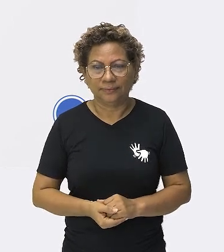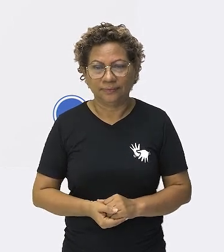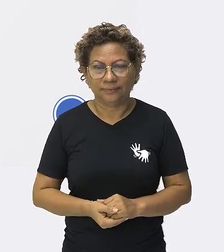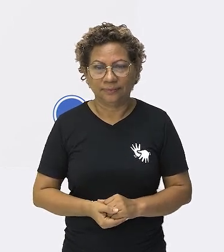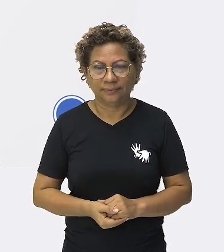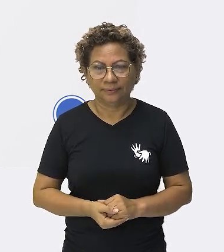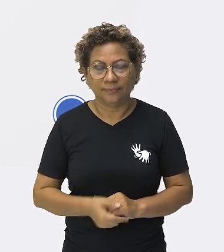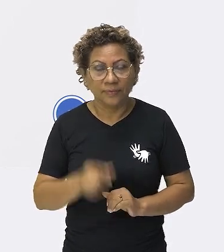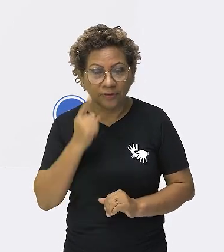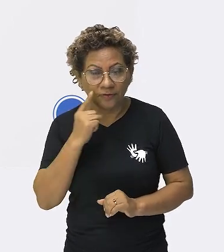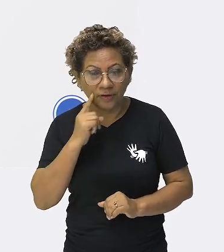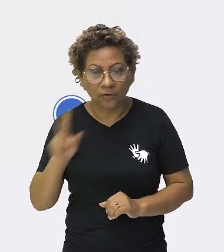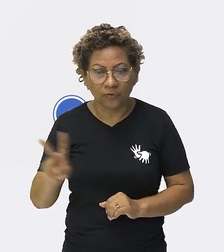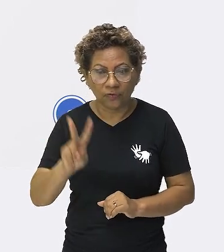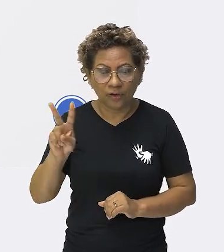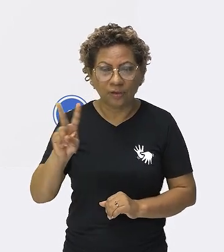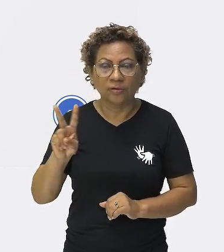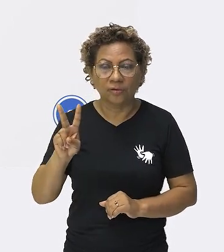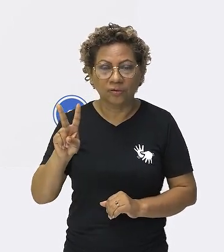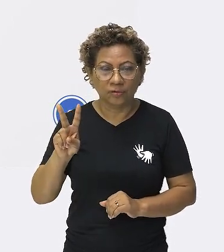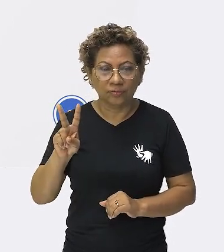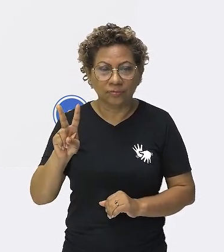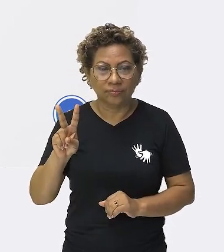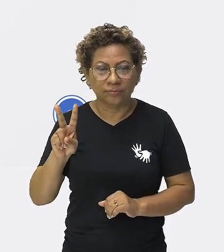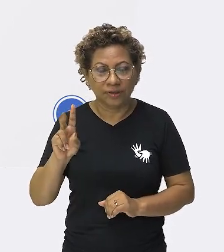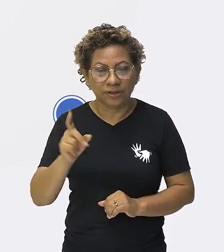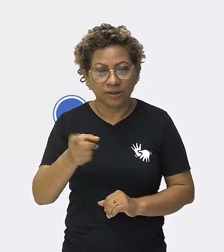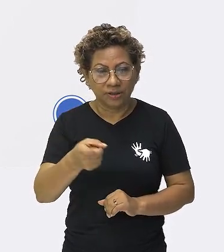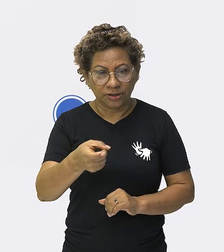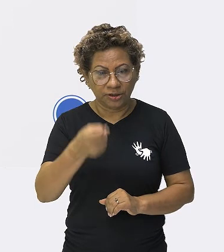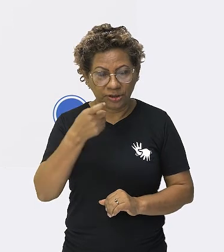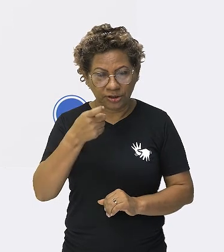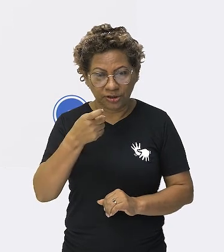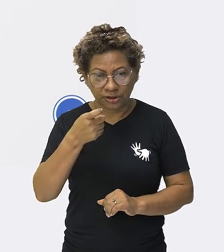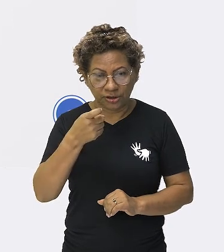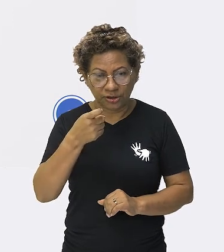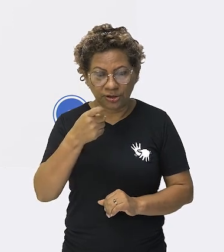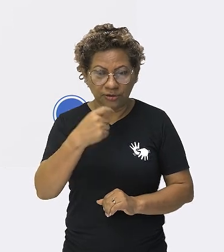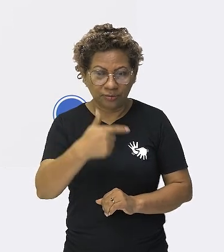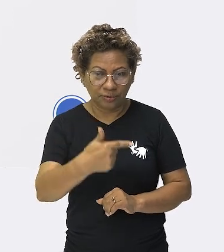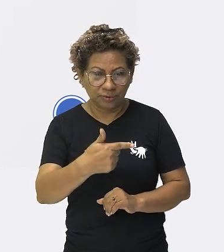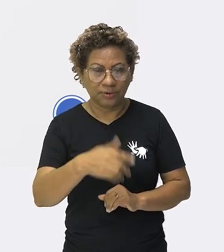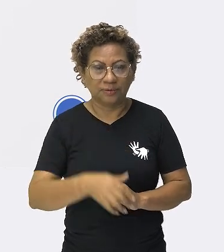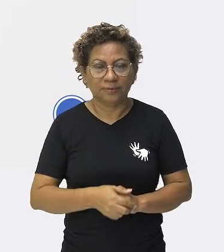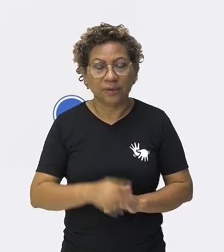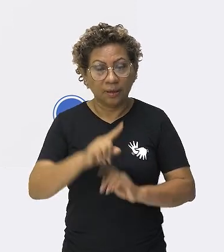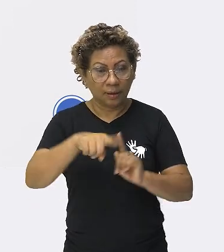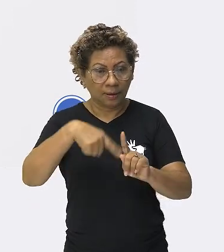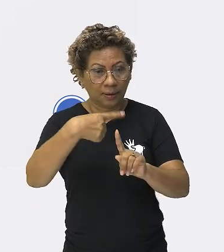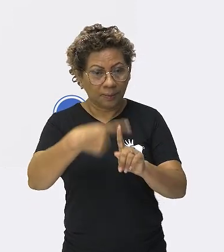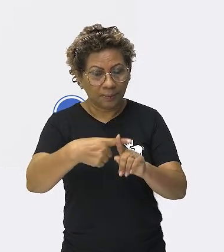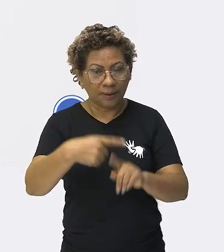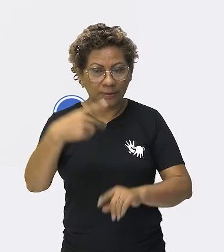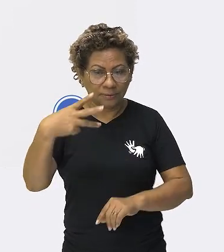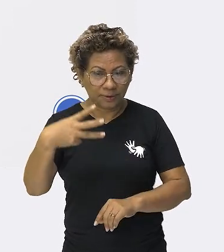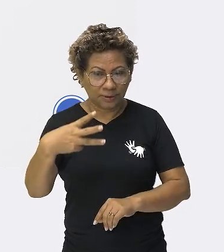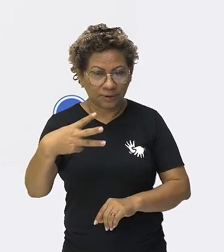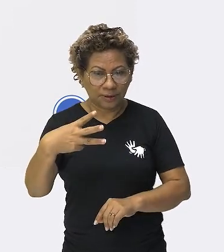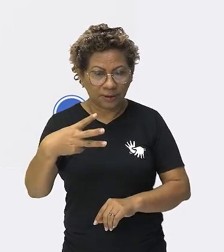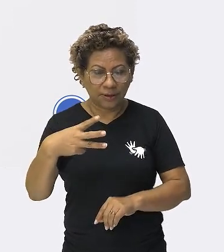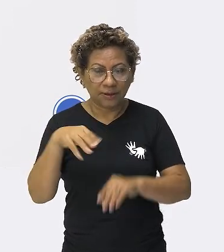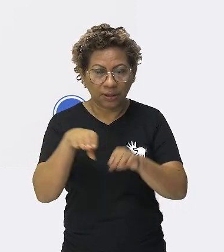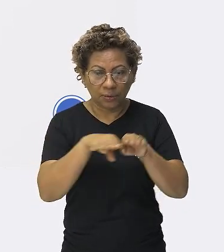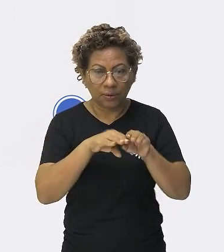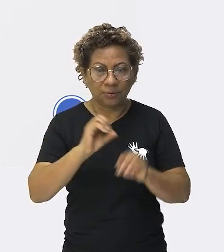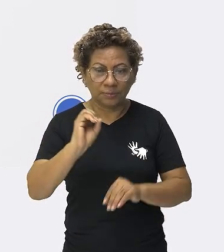E encontrar o valor de x. Então, vai ficar x sobre 2 mais 3 igual